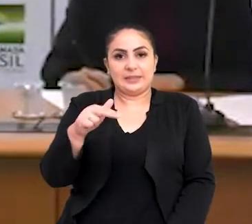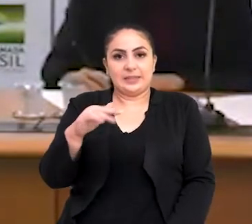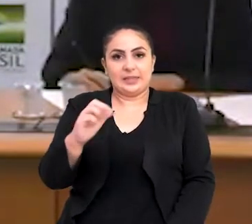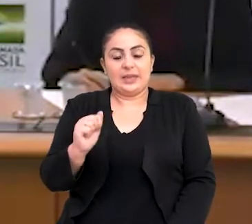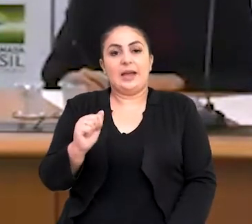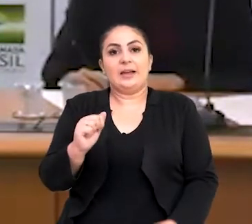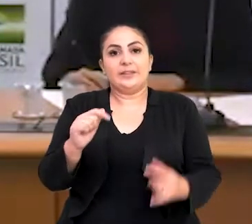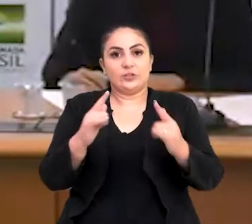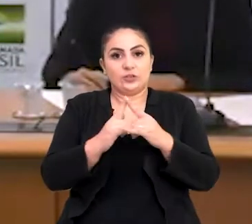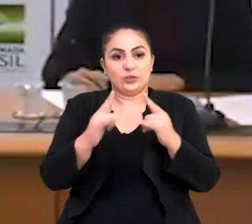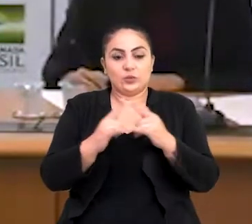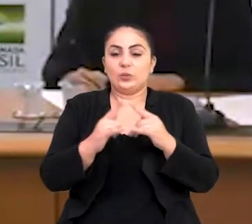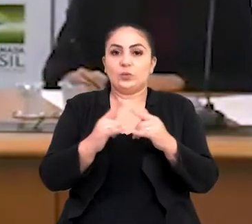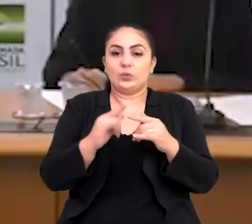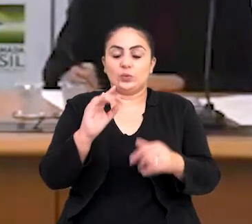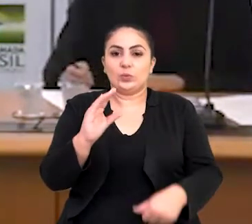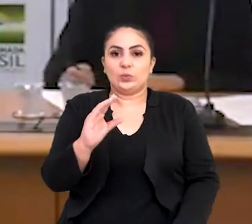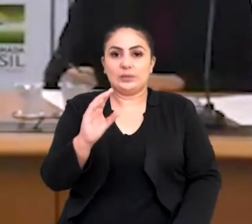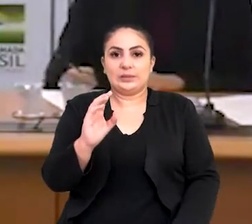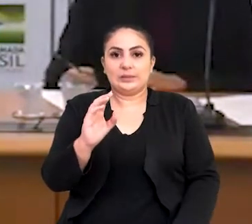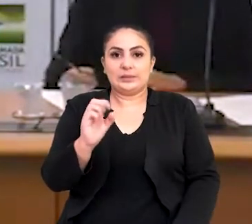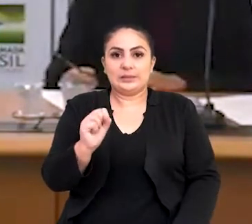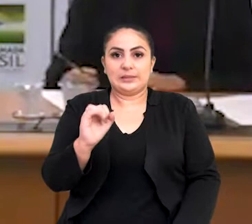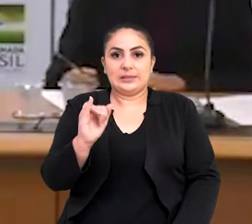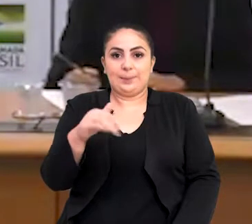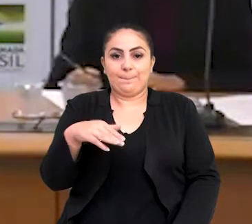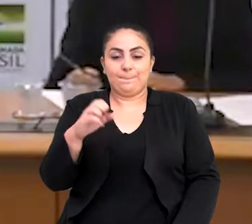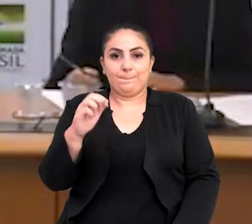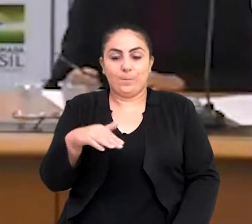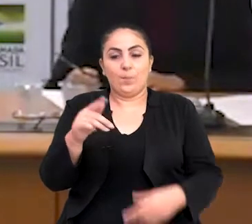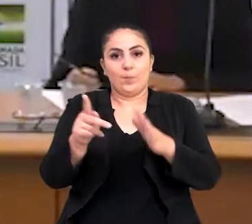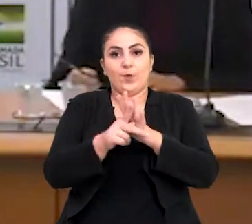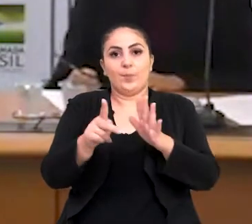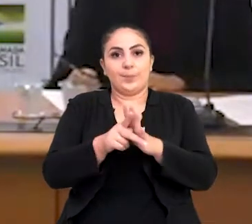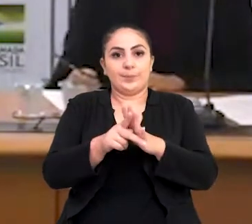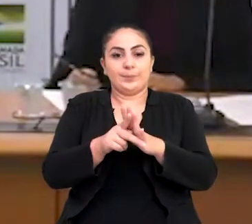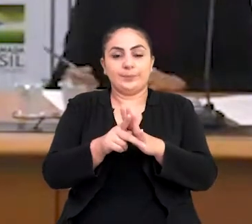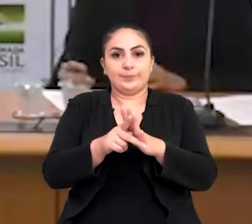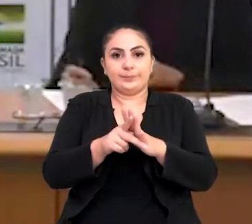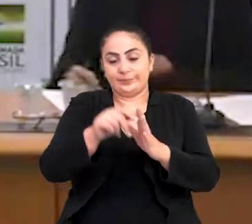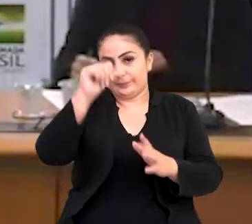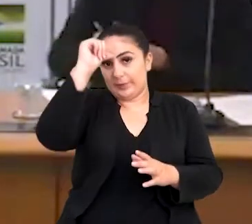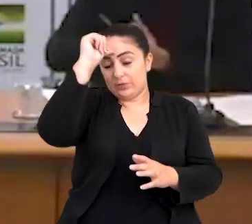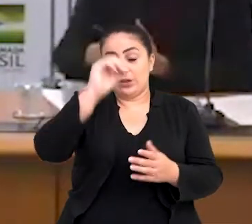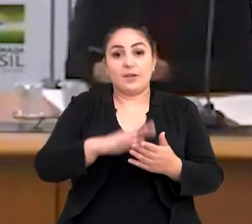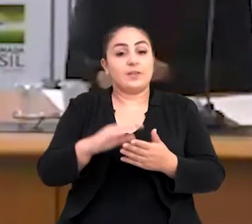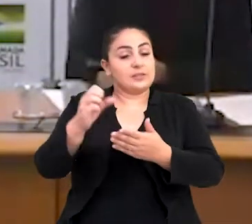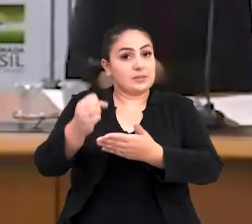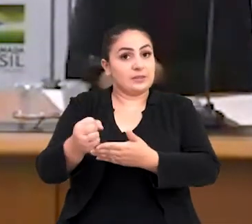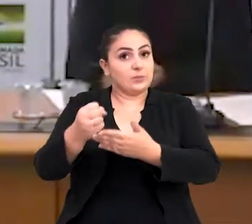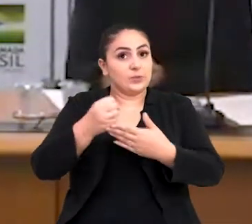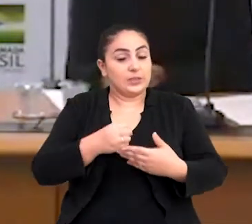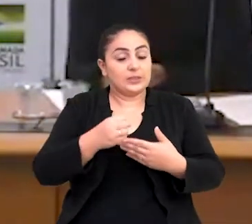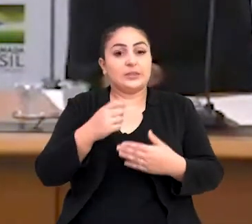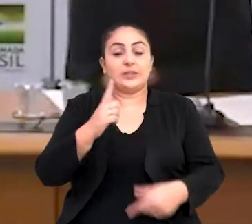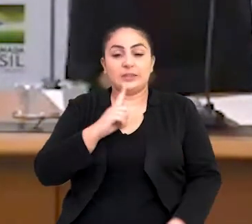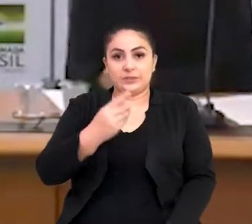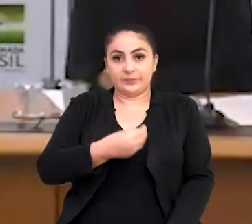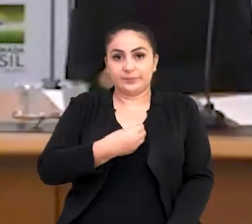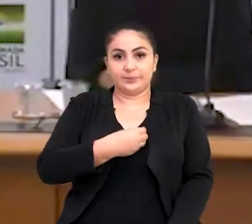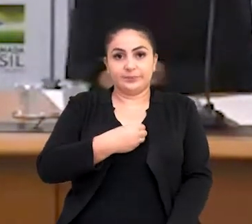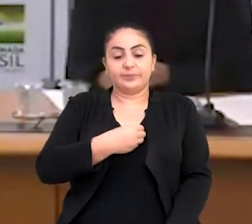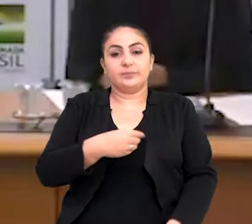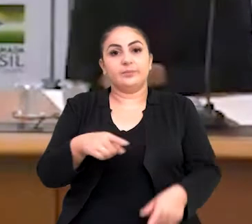o Instituto Serum, lá da Índia. Então, essa vacina ainda vai vir a ser transportada, está